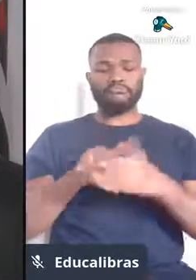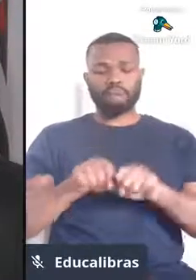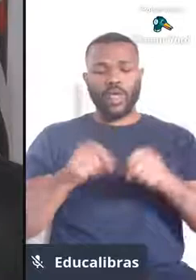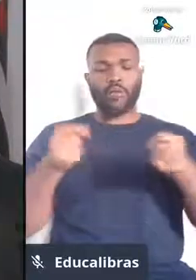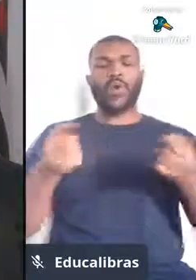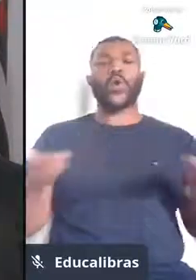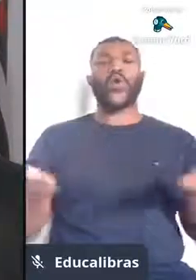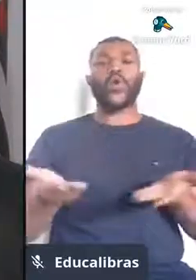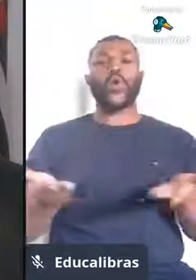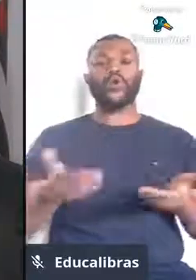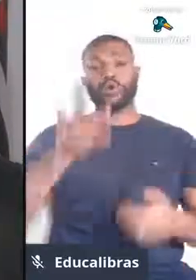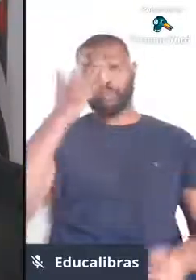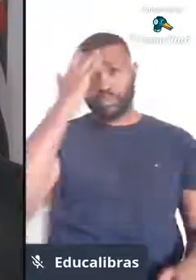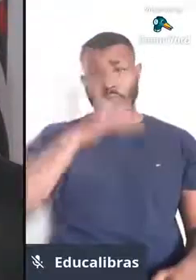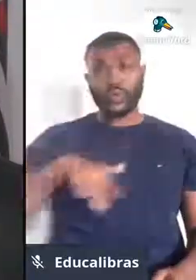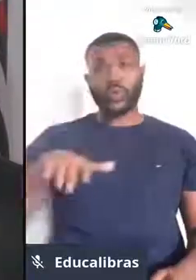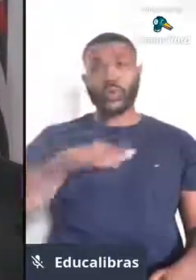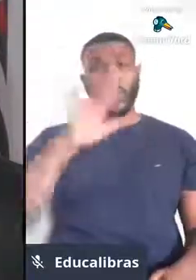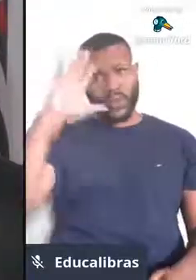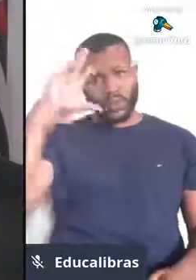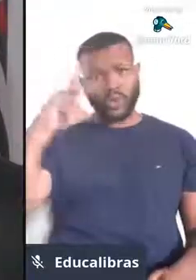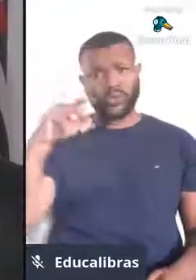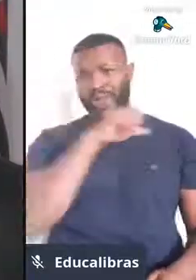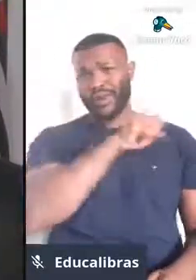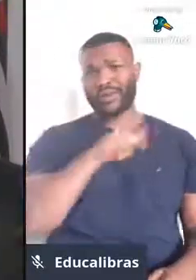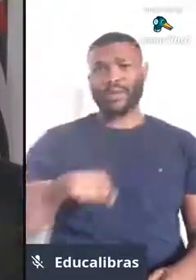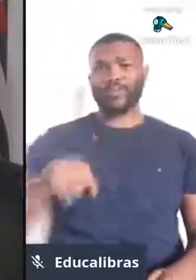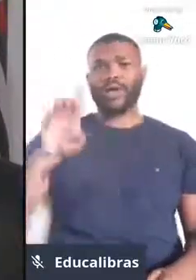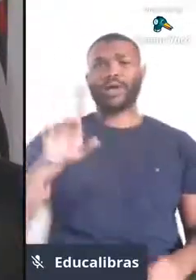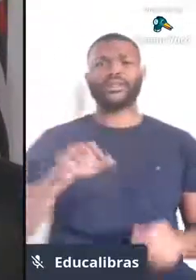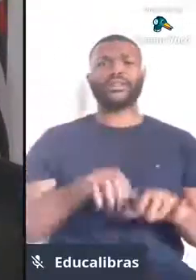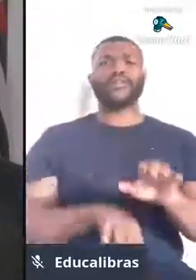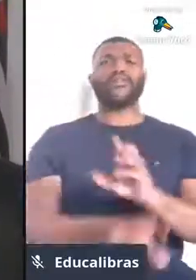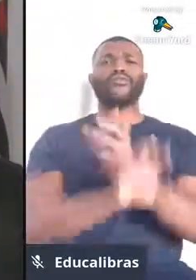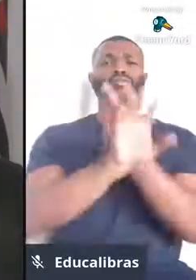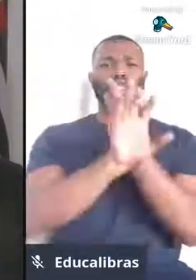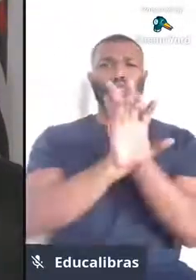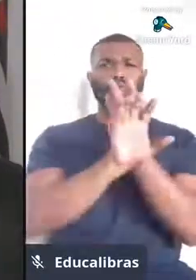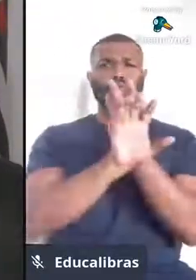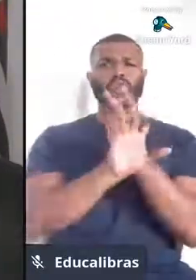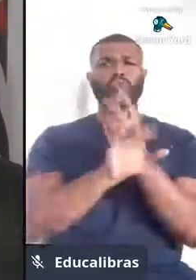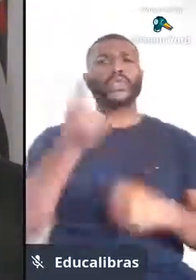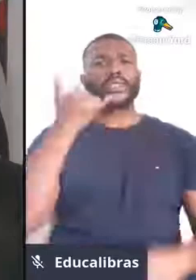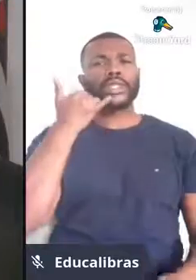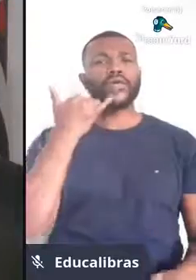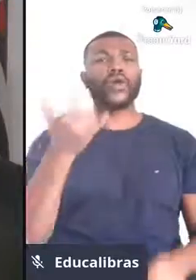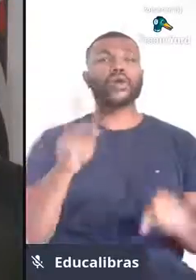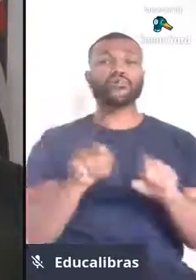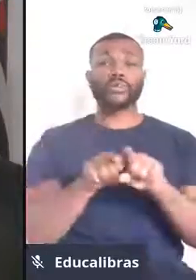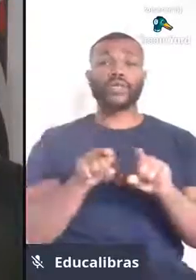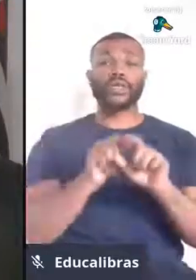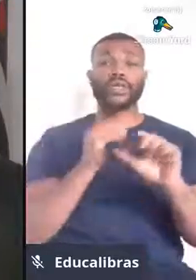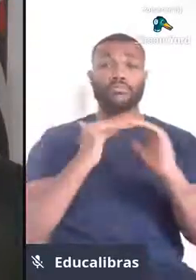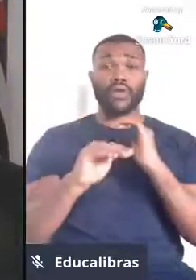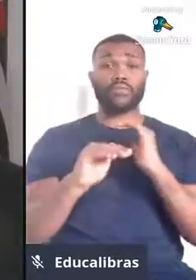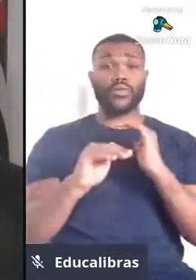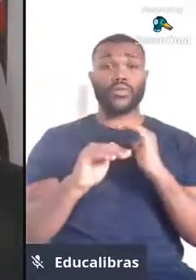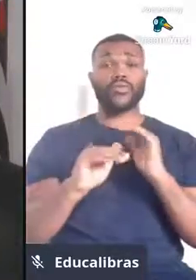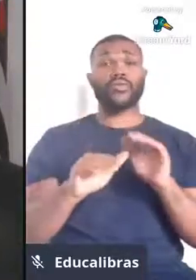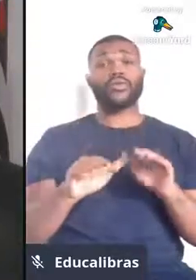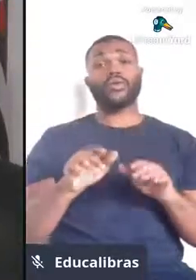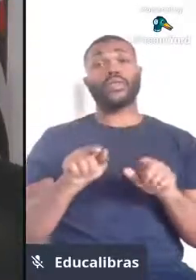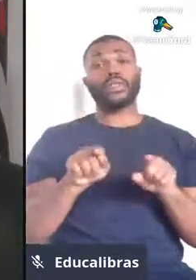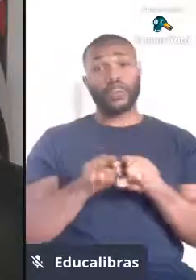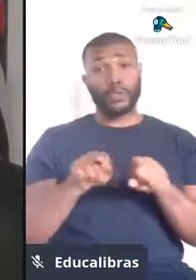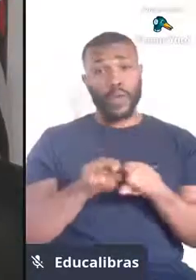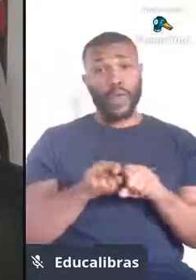resolver as coisas de maneira mais rápida, por uma videoconferência, por um telefone ou por um e-mail, à distância. Mas não dá para